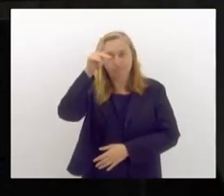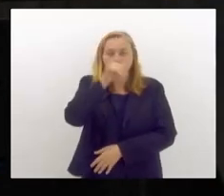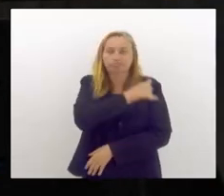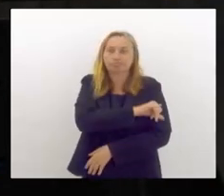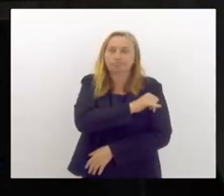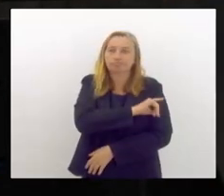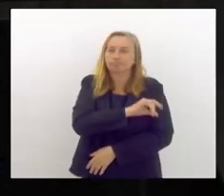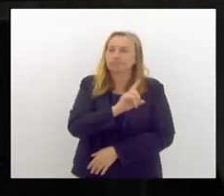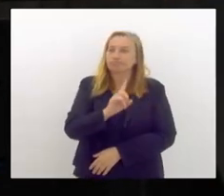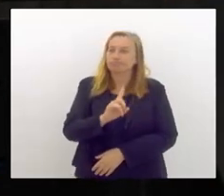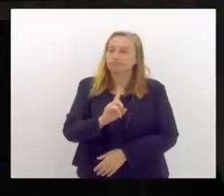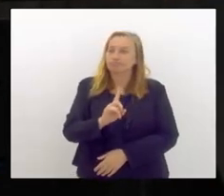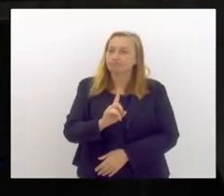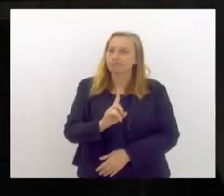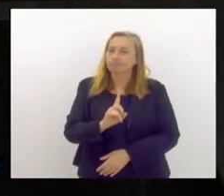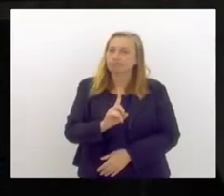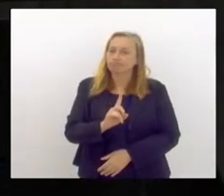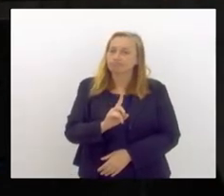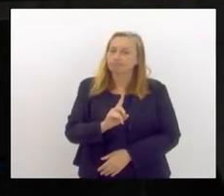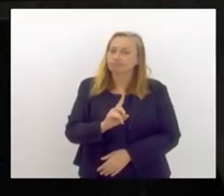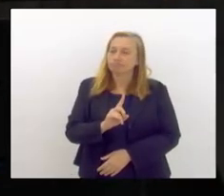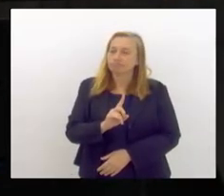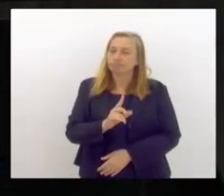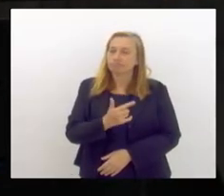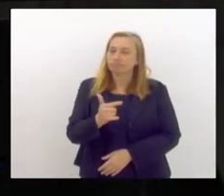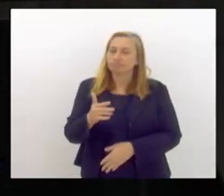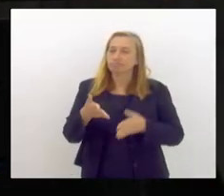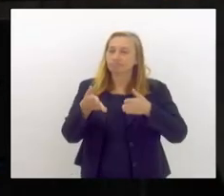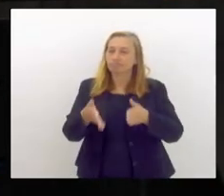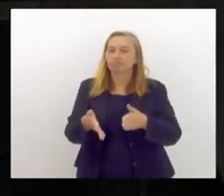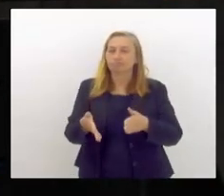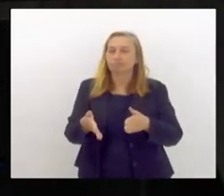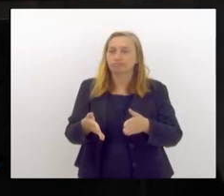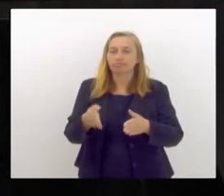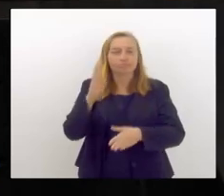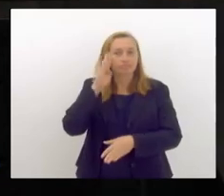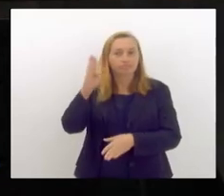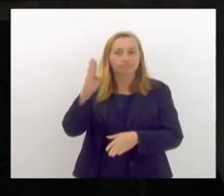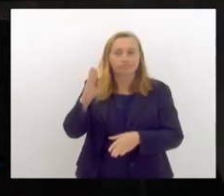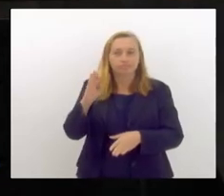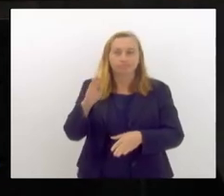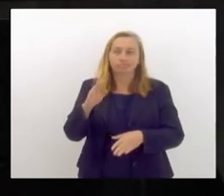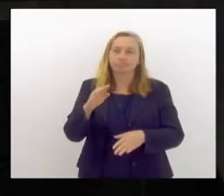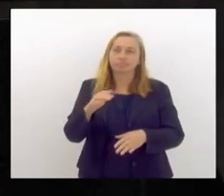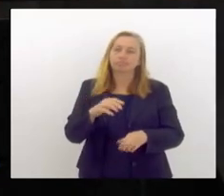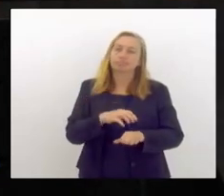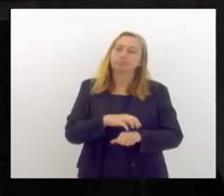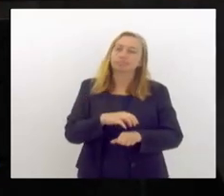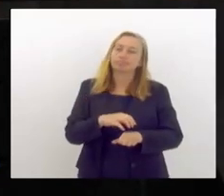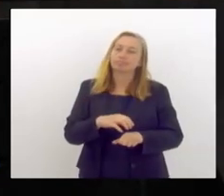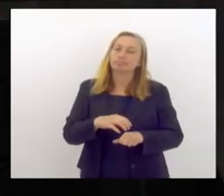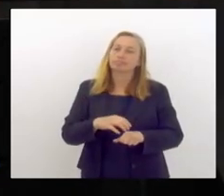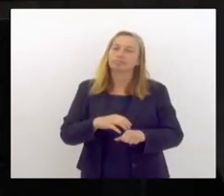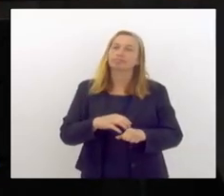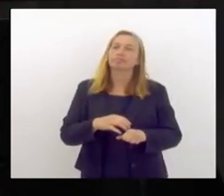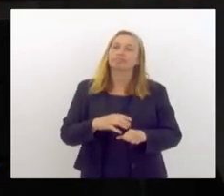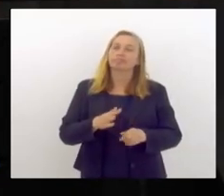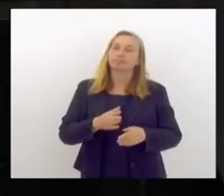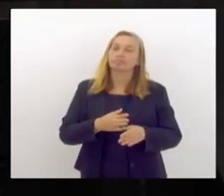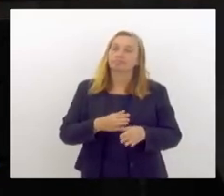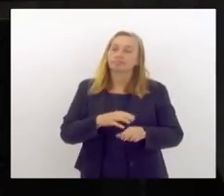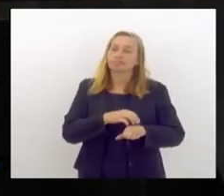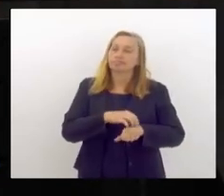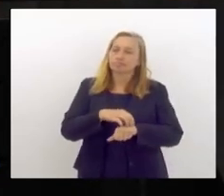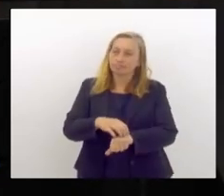dado conta do debate central que é a mobilidade urbana numa cidade como essa, uma cidade turística,